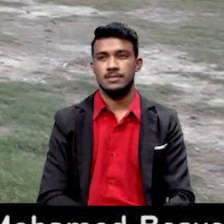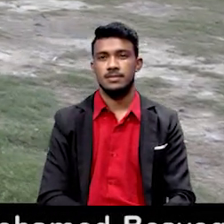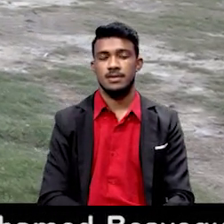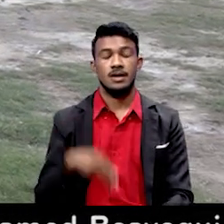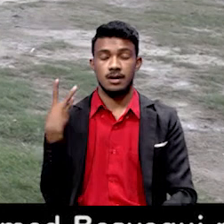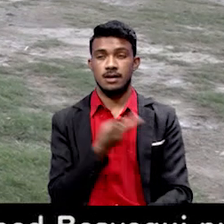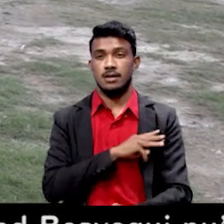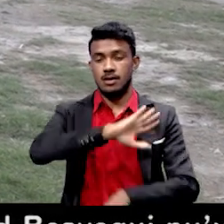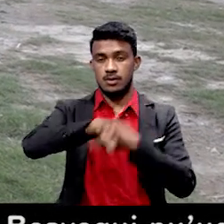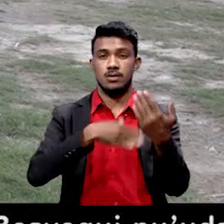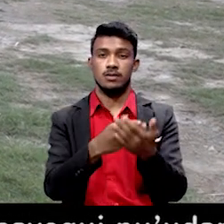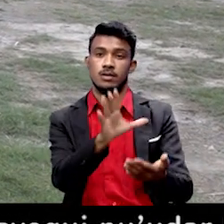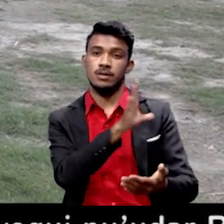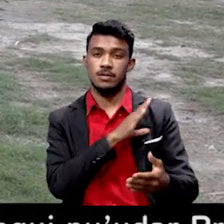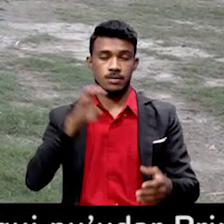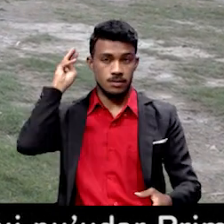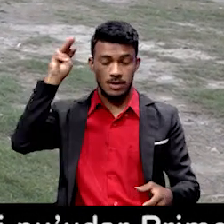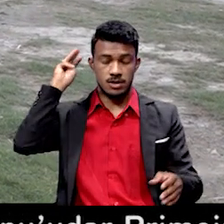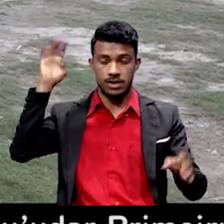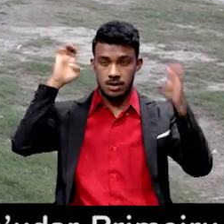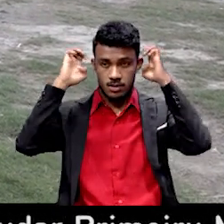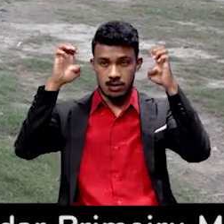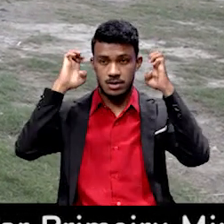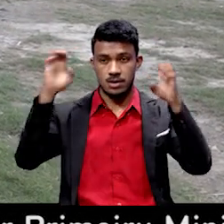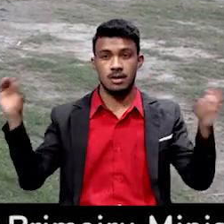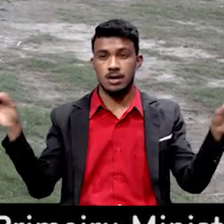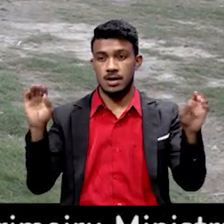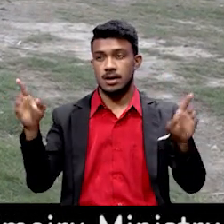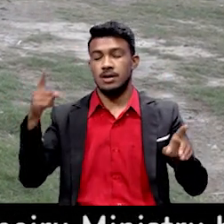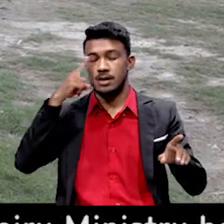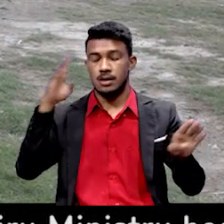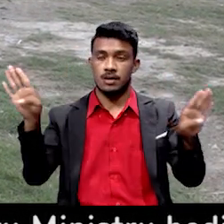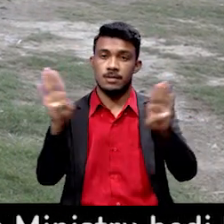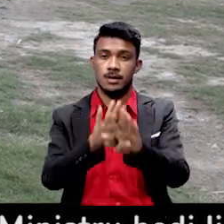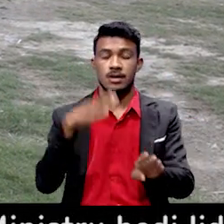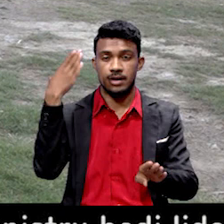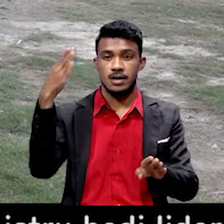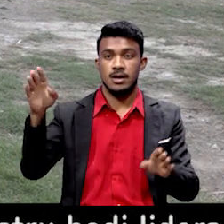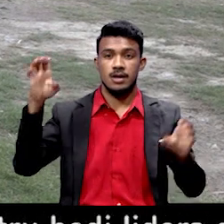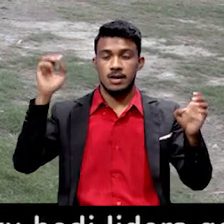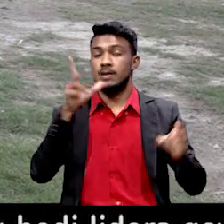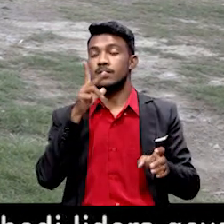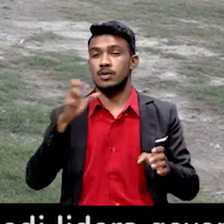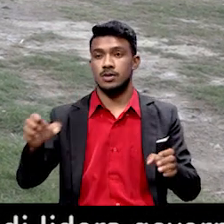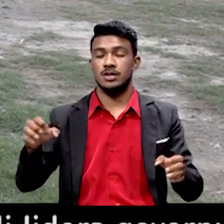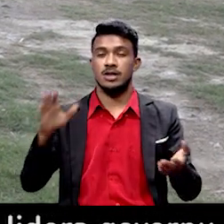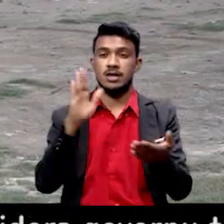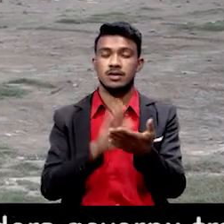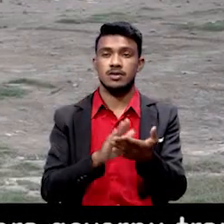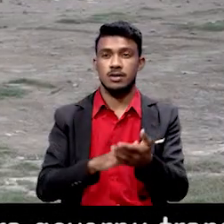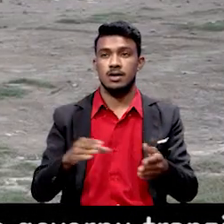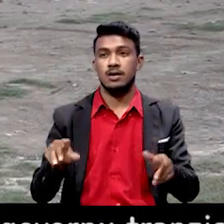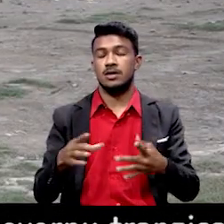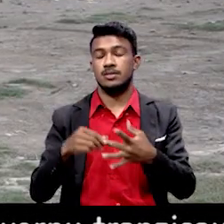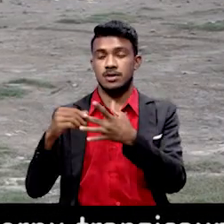Então, eu espero que o Ministério da Educação se lhe atacamata o assunto em português e a escola básica, o professor Sira.